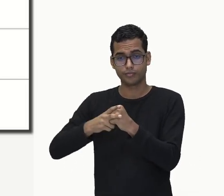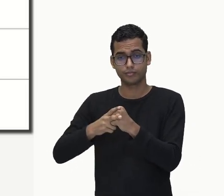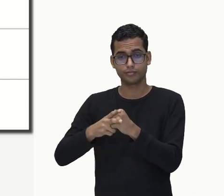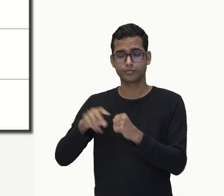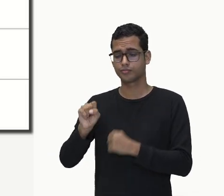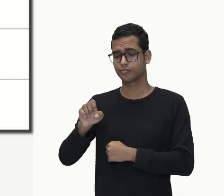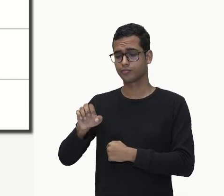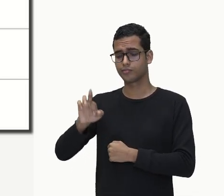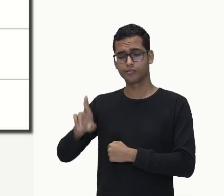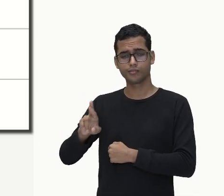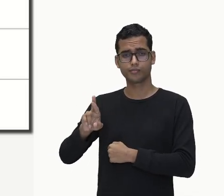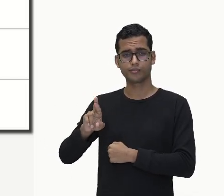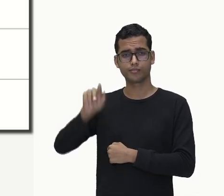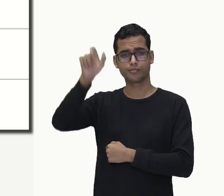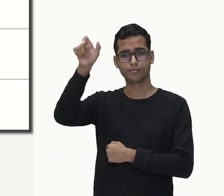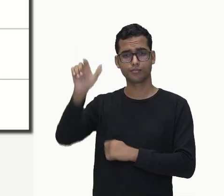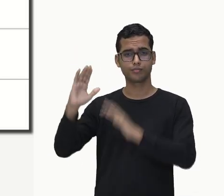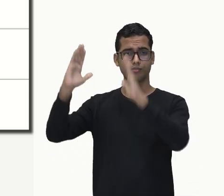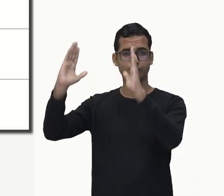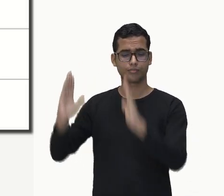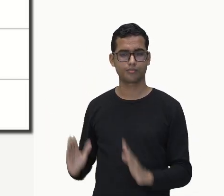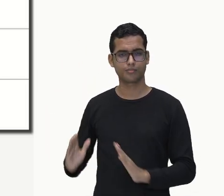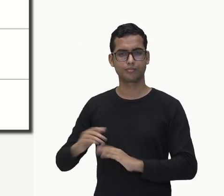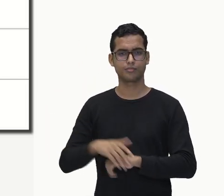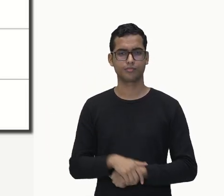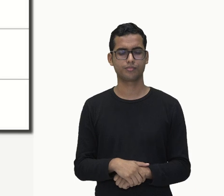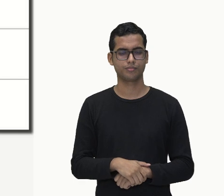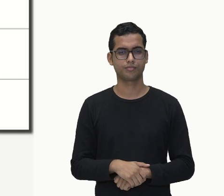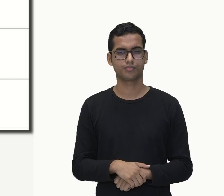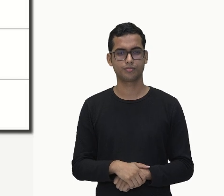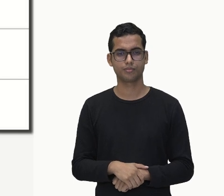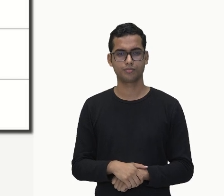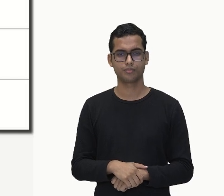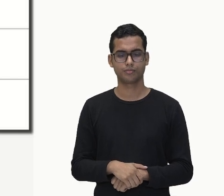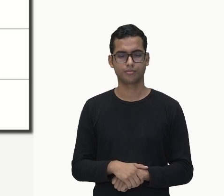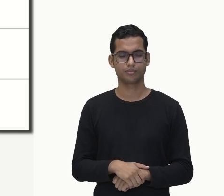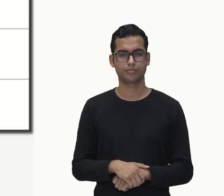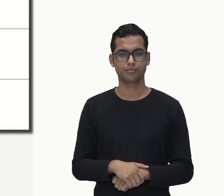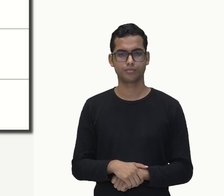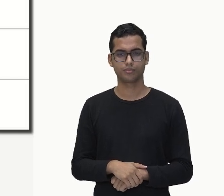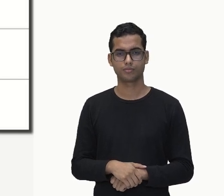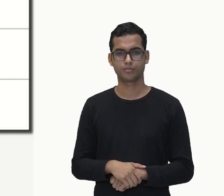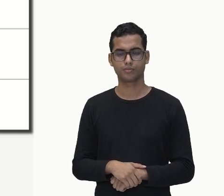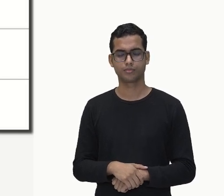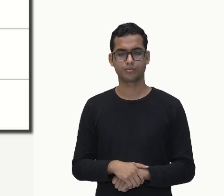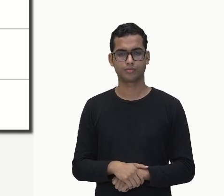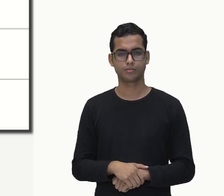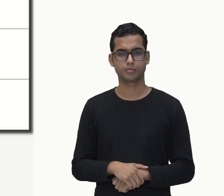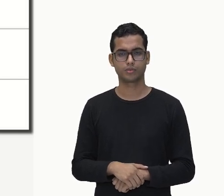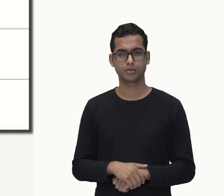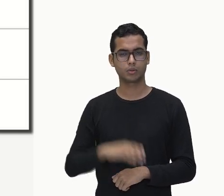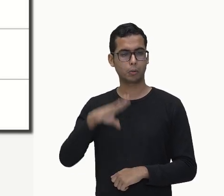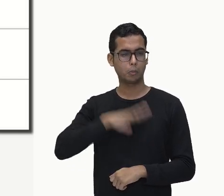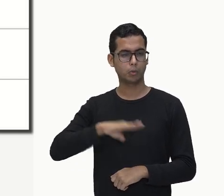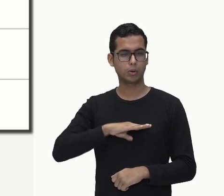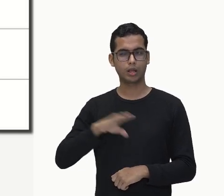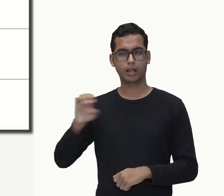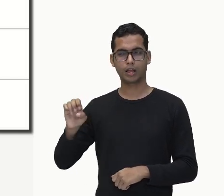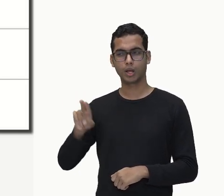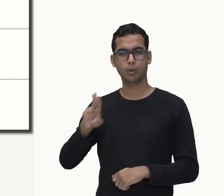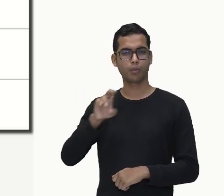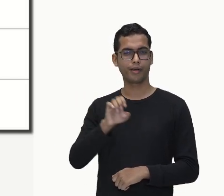imperfeito? Eu era. Era uma vez, não é isso? No espanhol, pessoal, vai ser praticamente a mesma